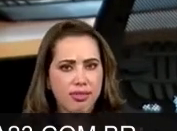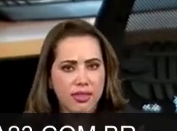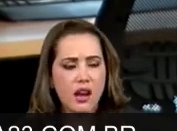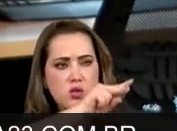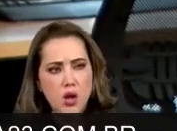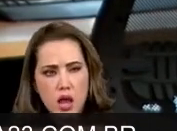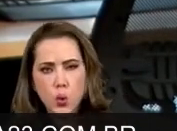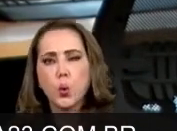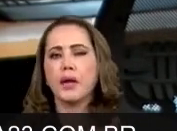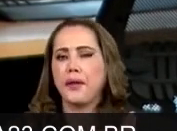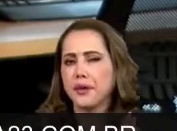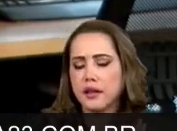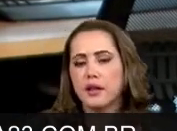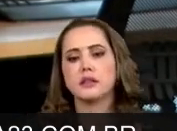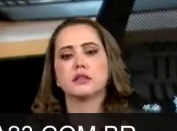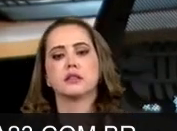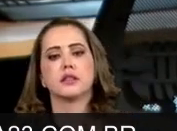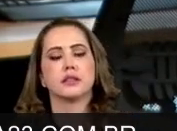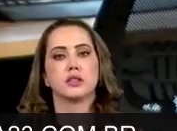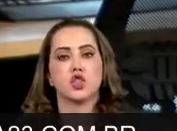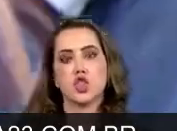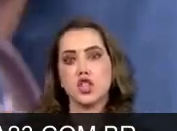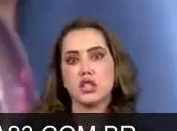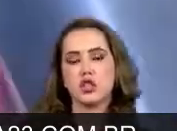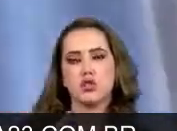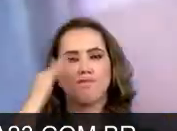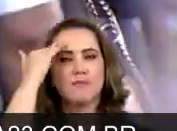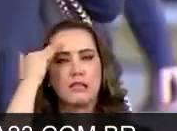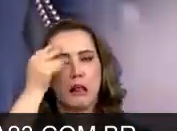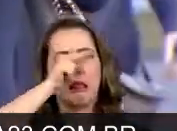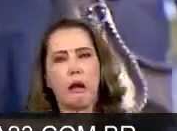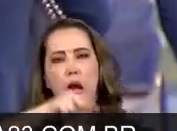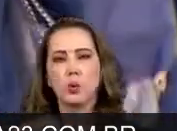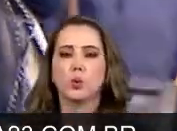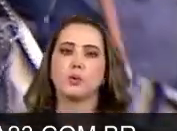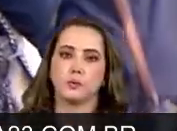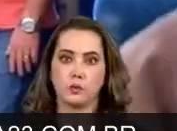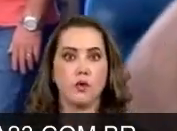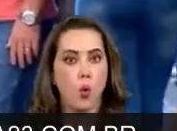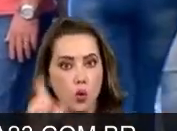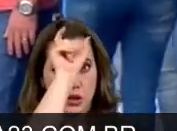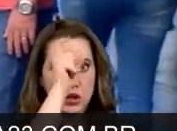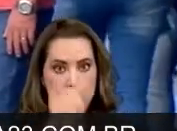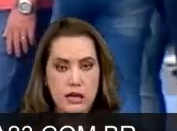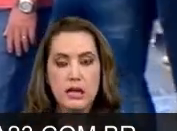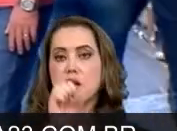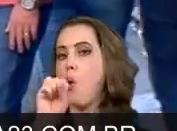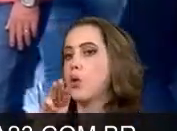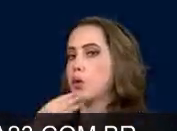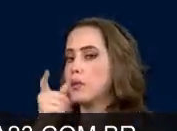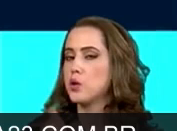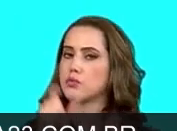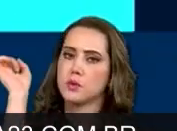de ler, tem muito atraso na parte de interpretação de texto. A dislexia atinge hoje aproximadamente 8 milhões